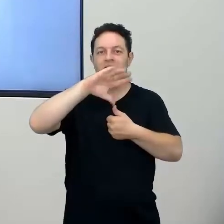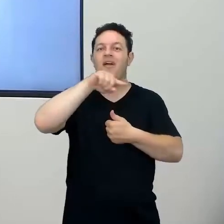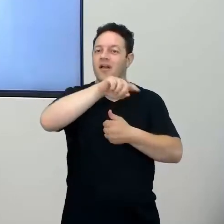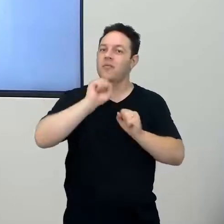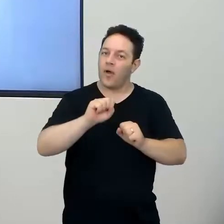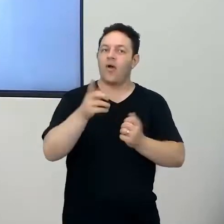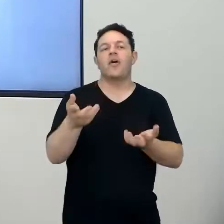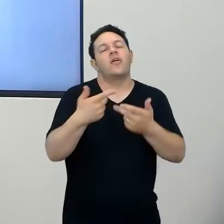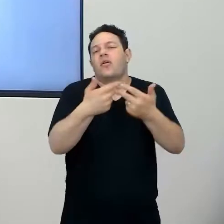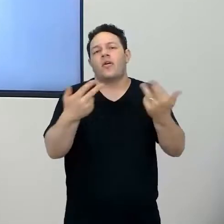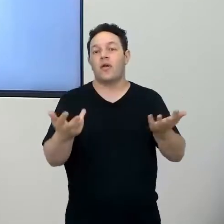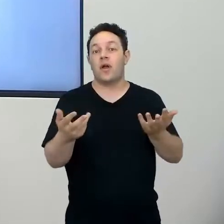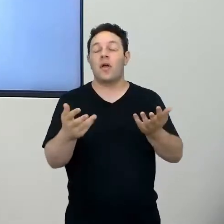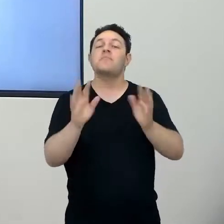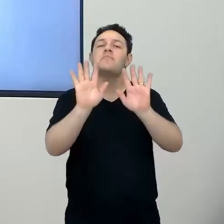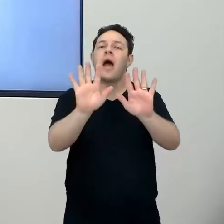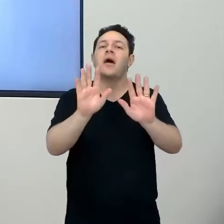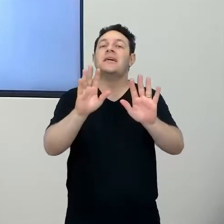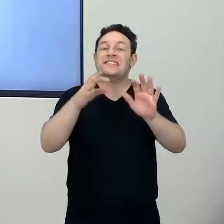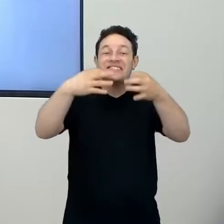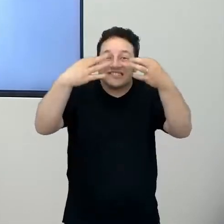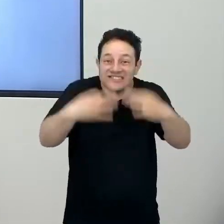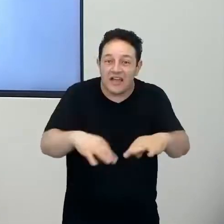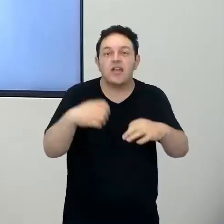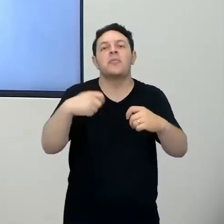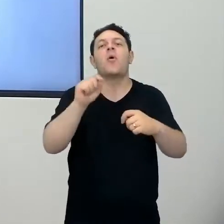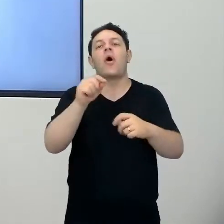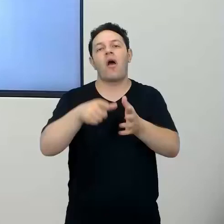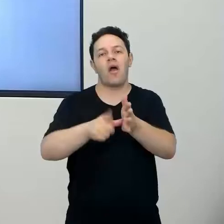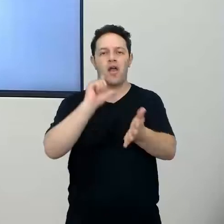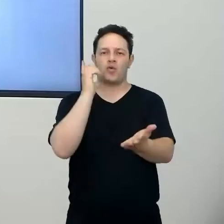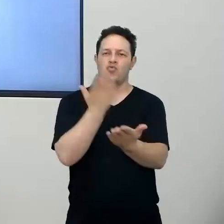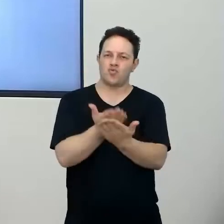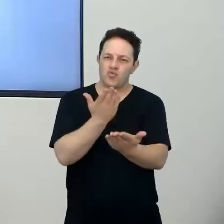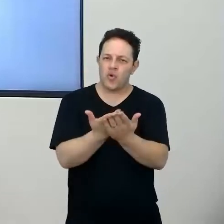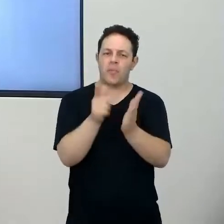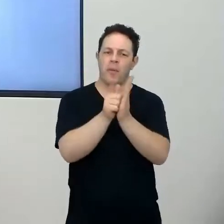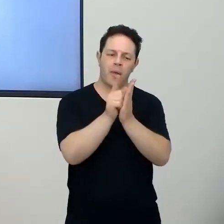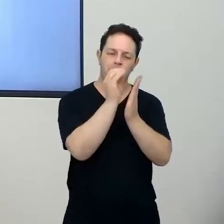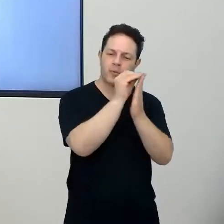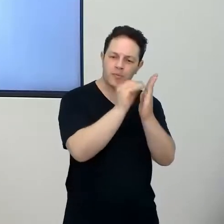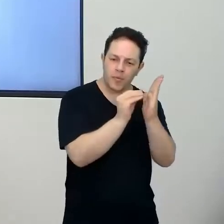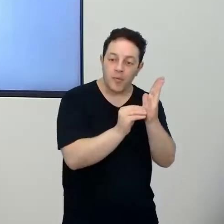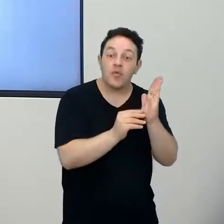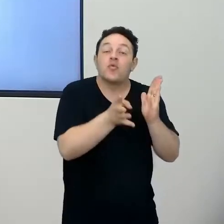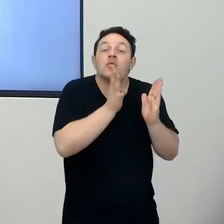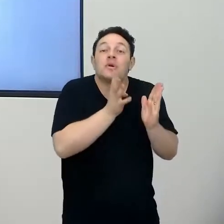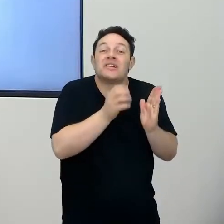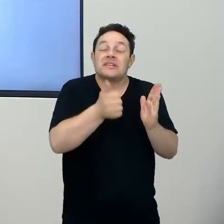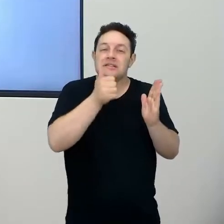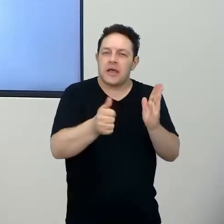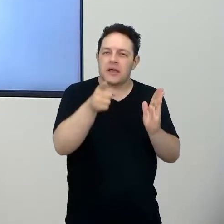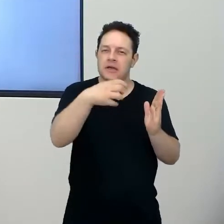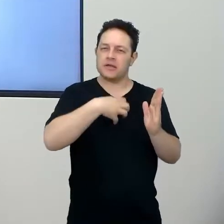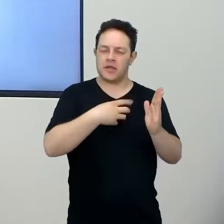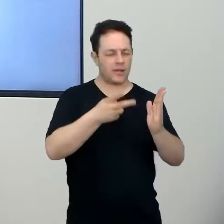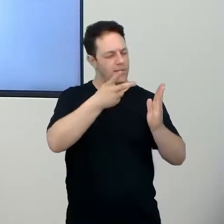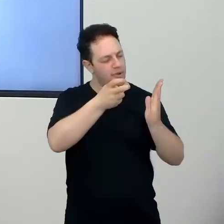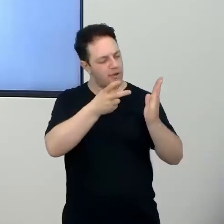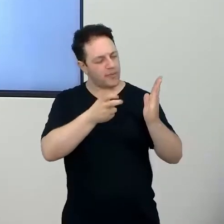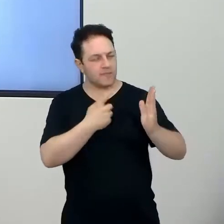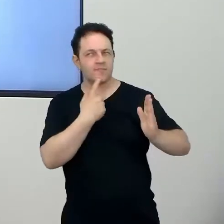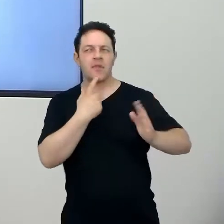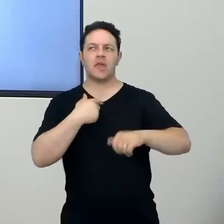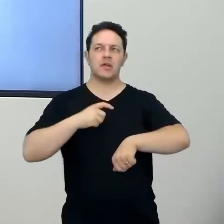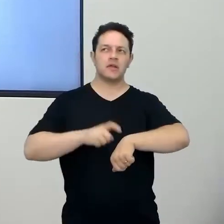é preciso que você estude, coloque tudo no papel, conheça o que você vai fazer, perceba quanto você precisa de